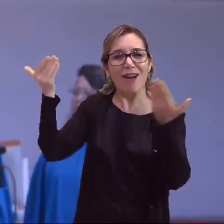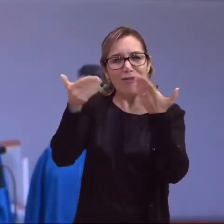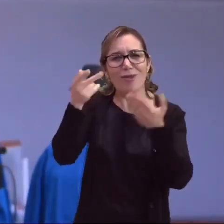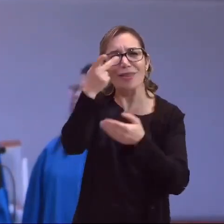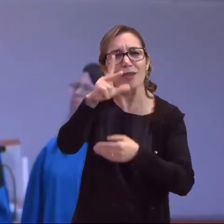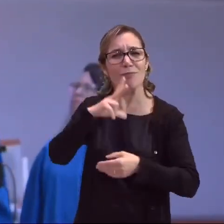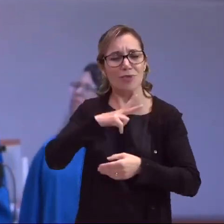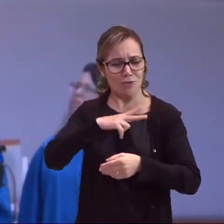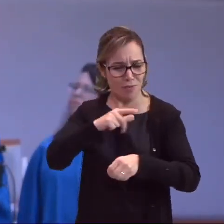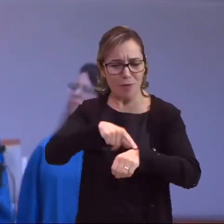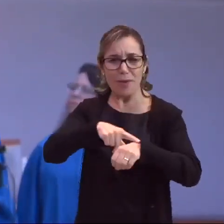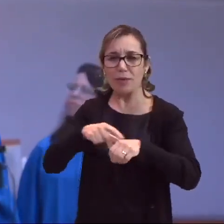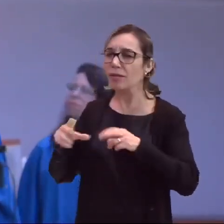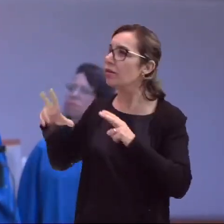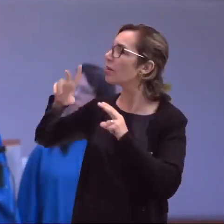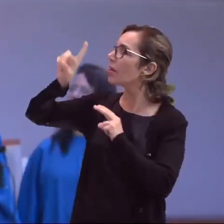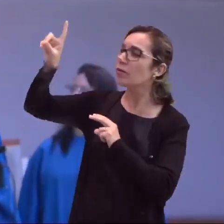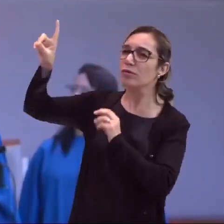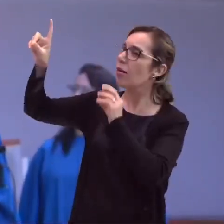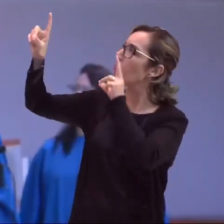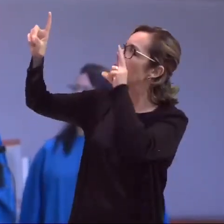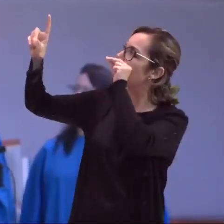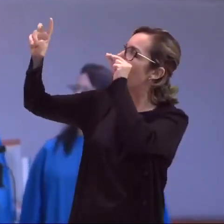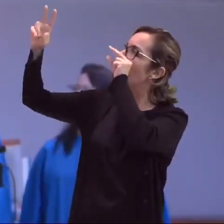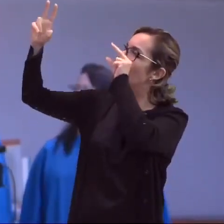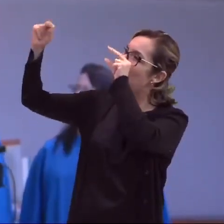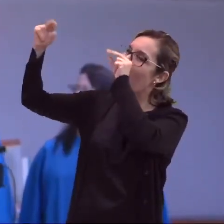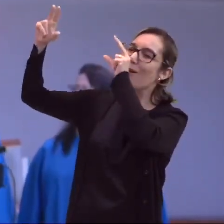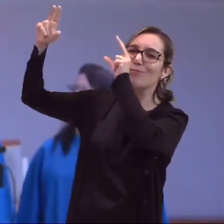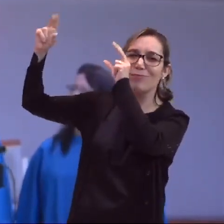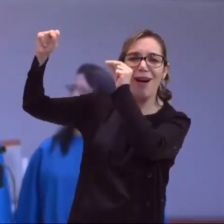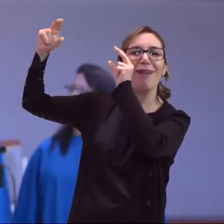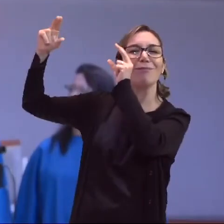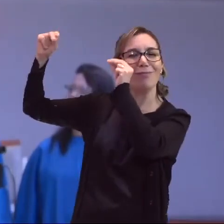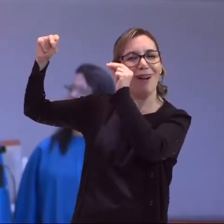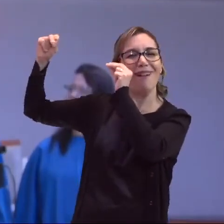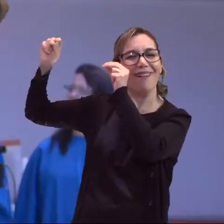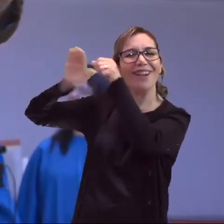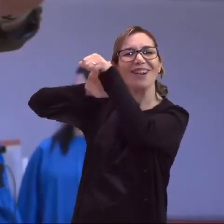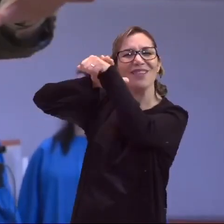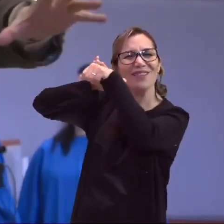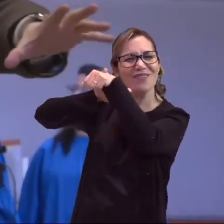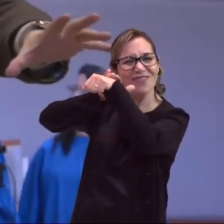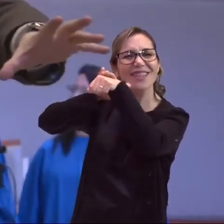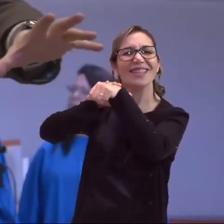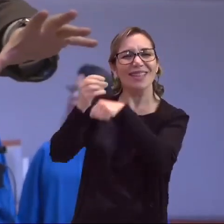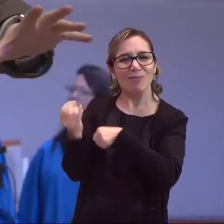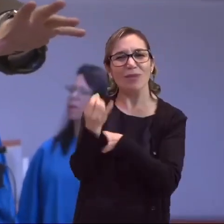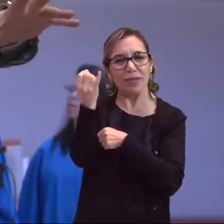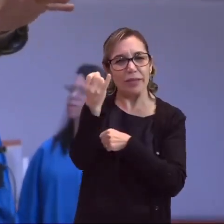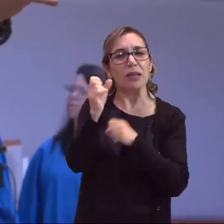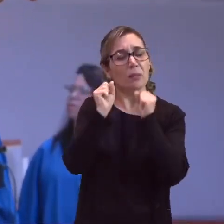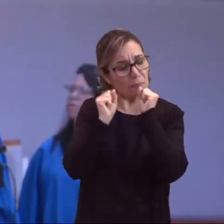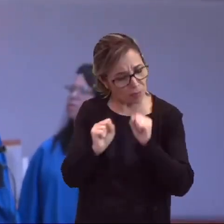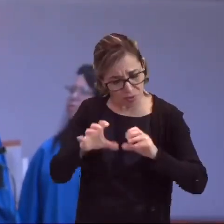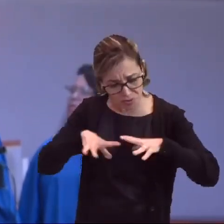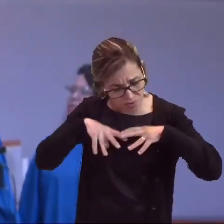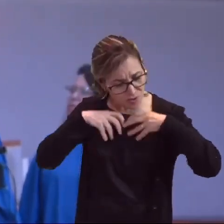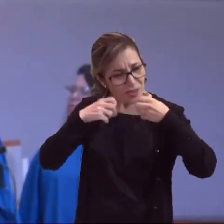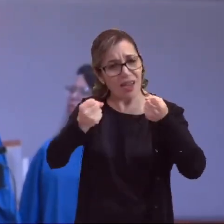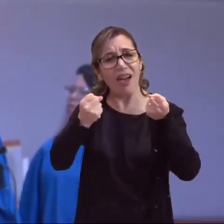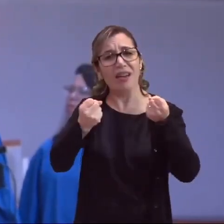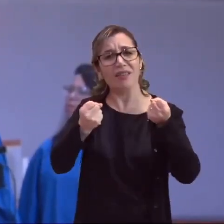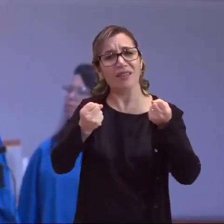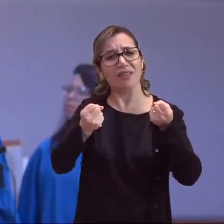vai entrando na presença e a Bíblia diz que a gente pode ter ousadia para entrar na sala do trono porque